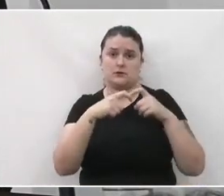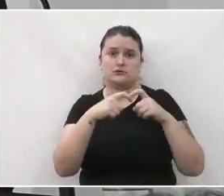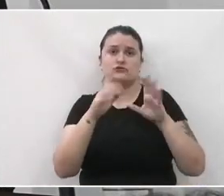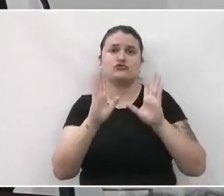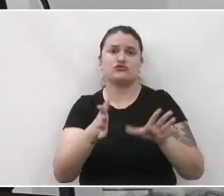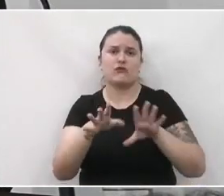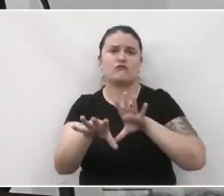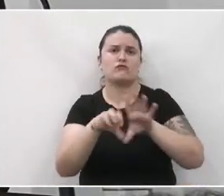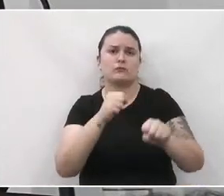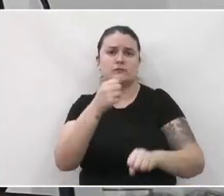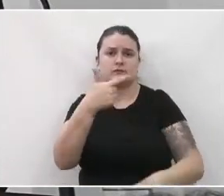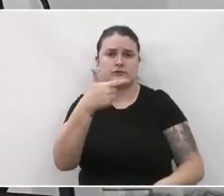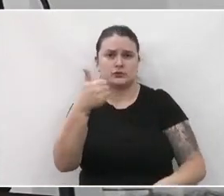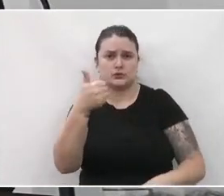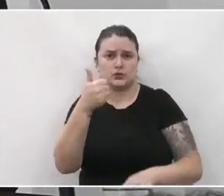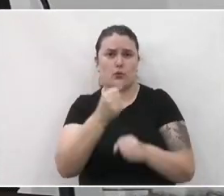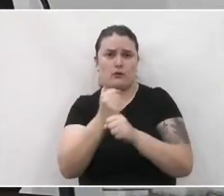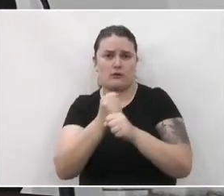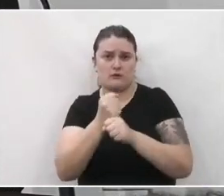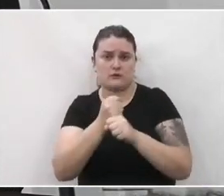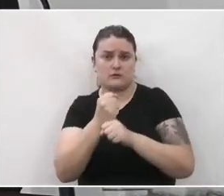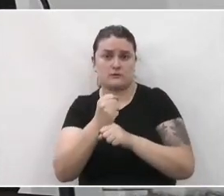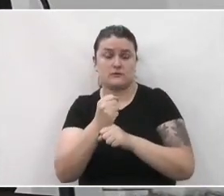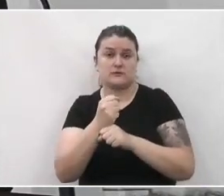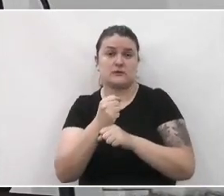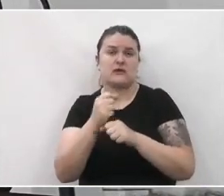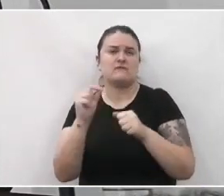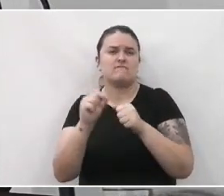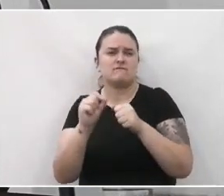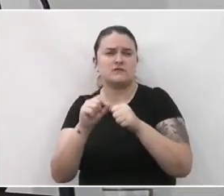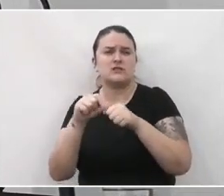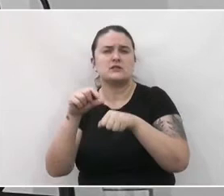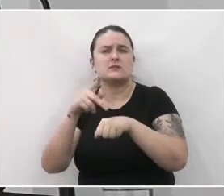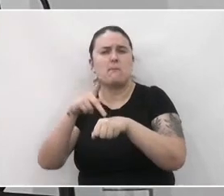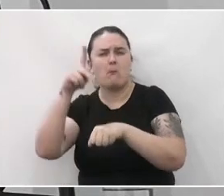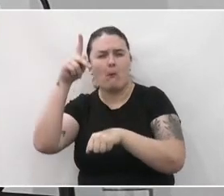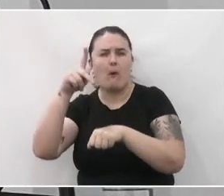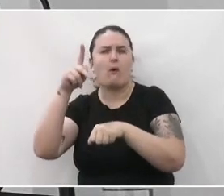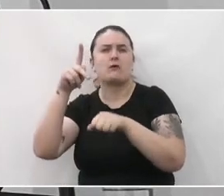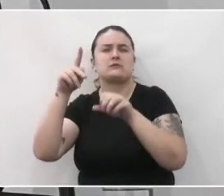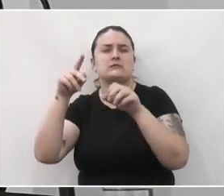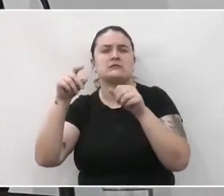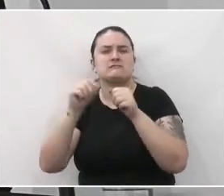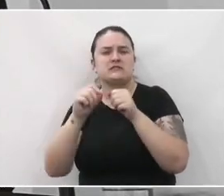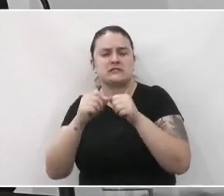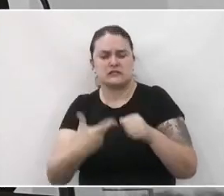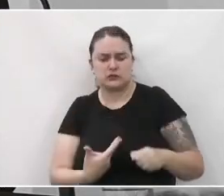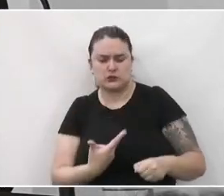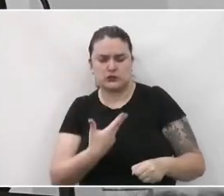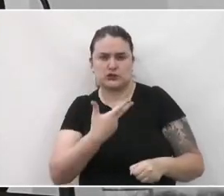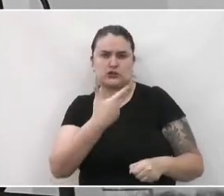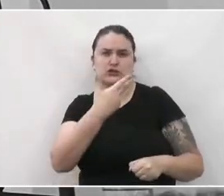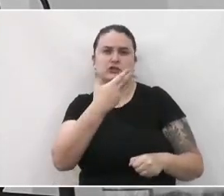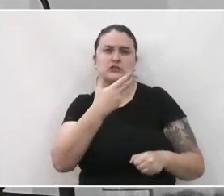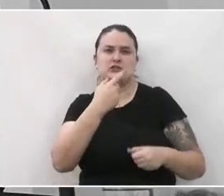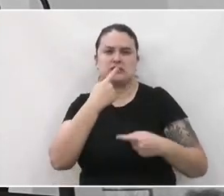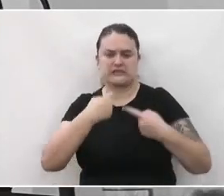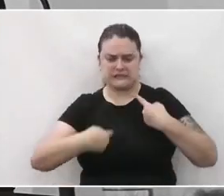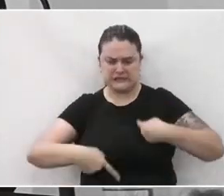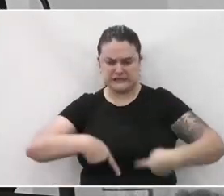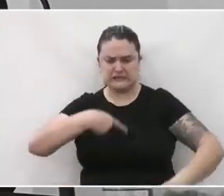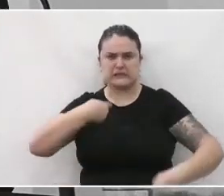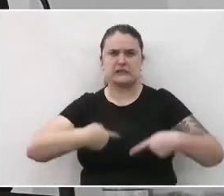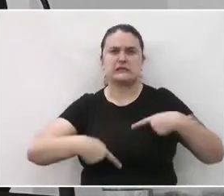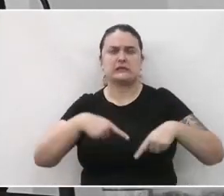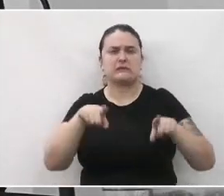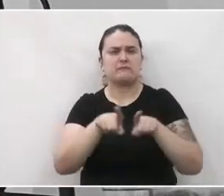21 anos, fiz minha especialização na Santa Casa de Curitiba, em cirurgia vascular, fiz super especialização